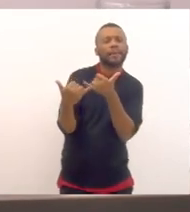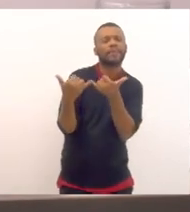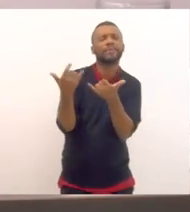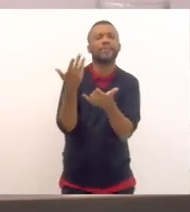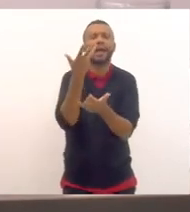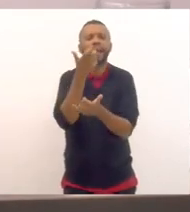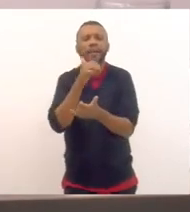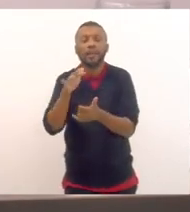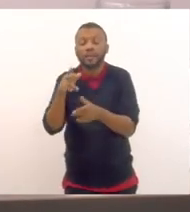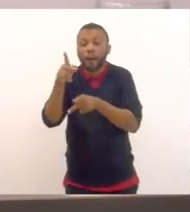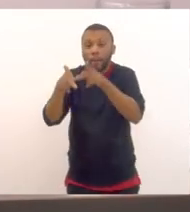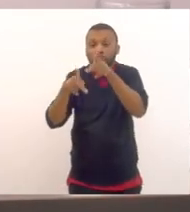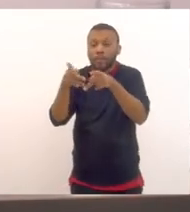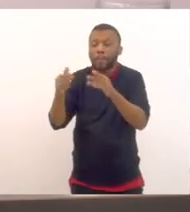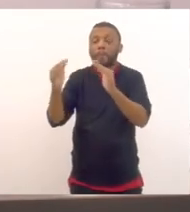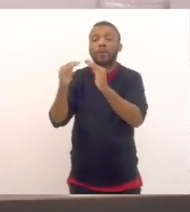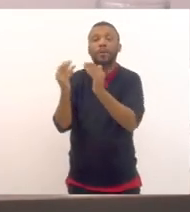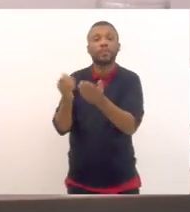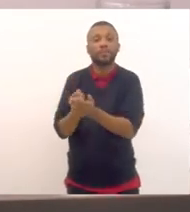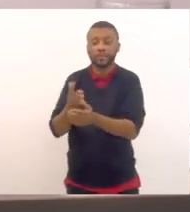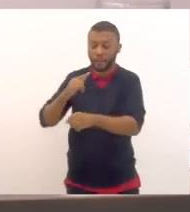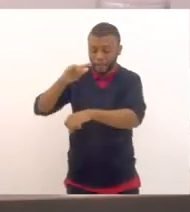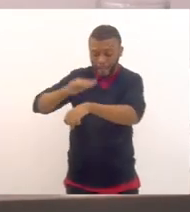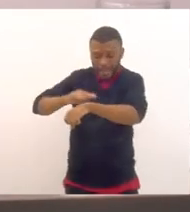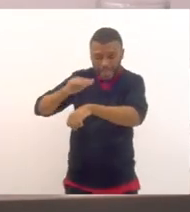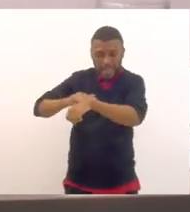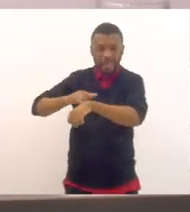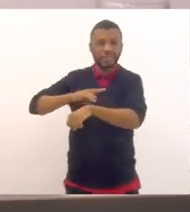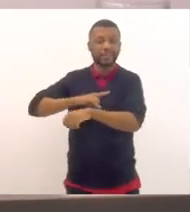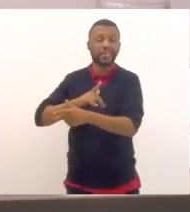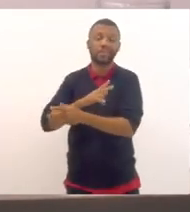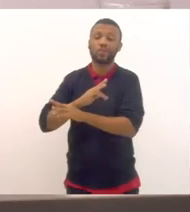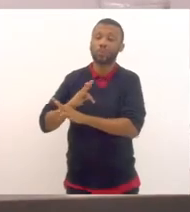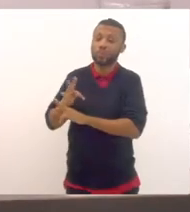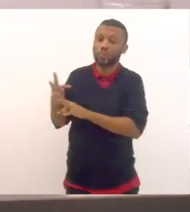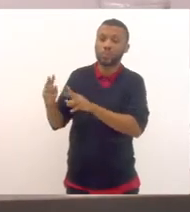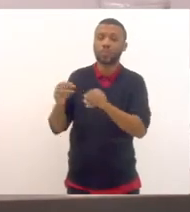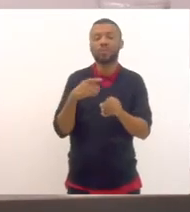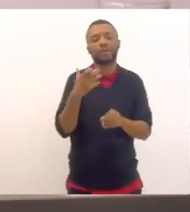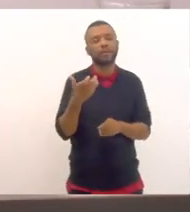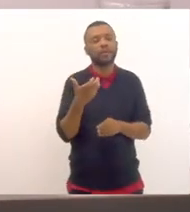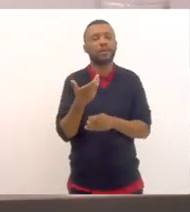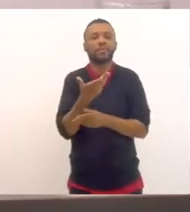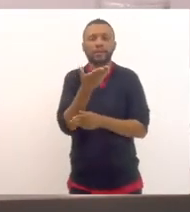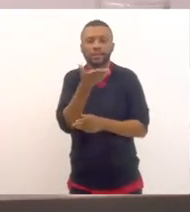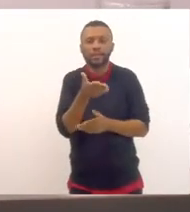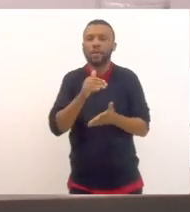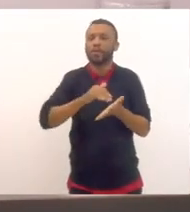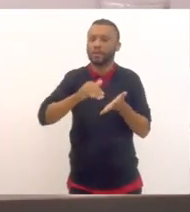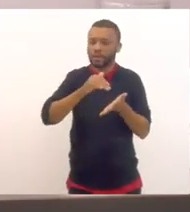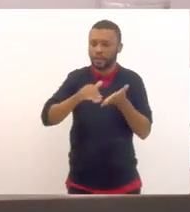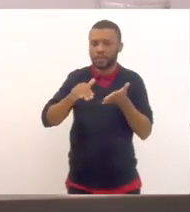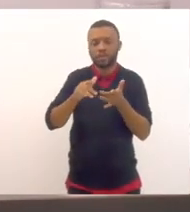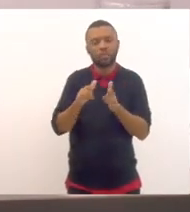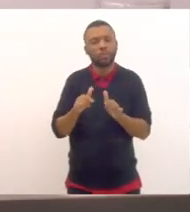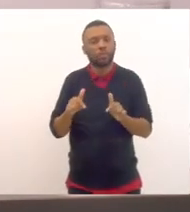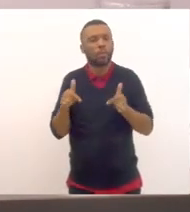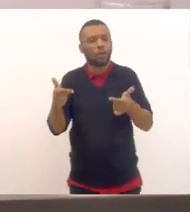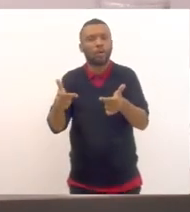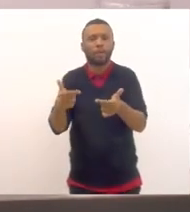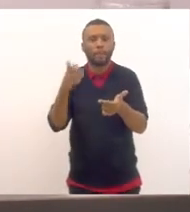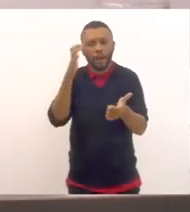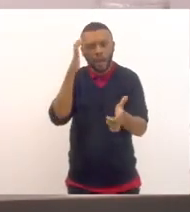a população E aí gente tem banheiro tem tudo não gostaria muito que por padrão a secretaria do próprio governo tomasse uma atitude